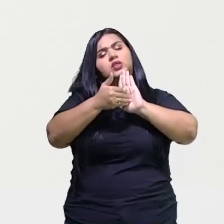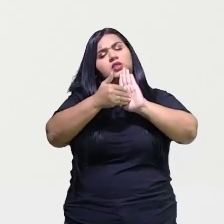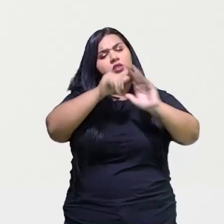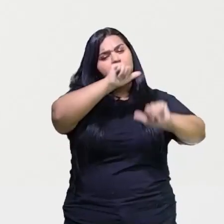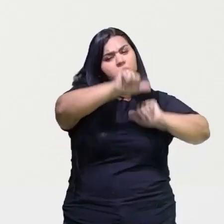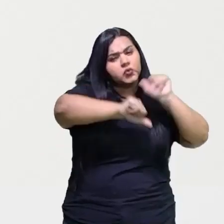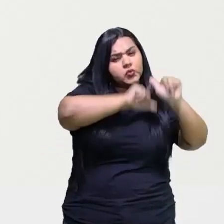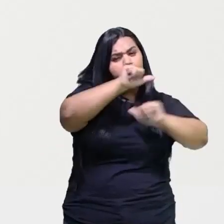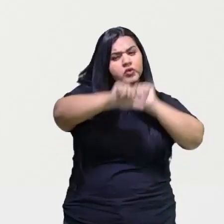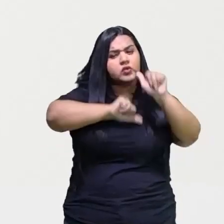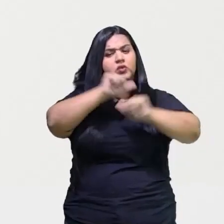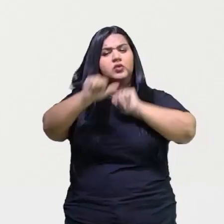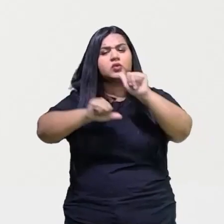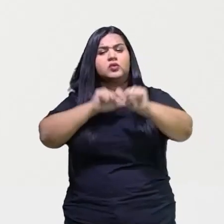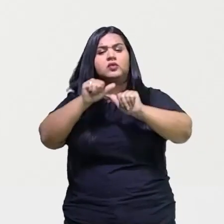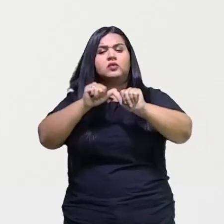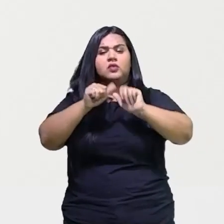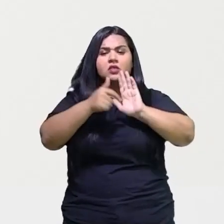para nós